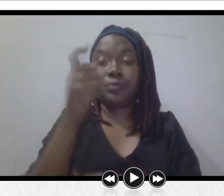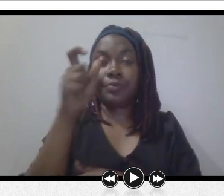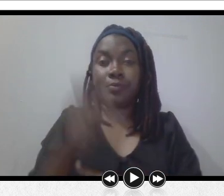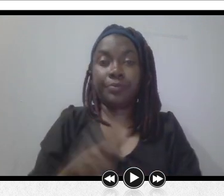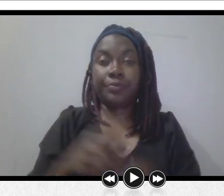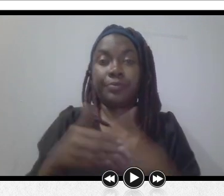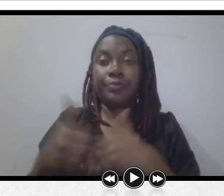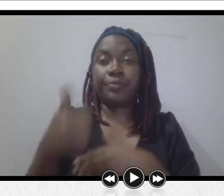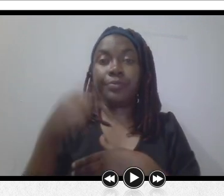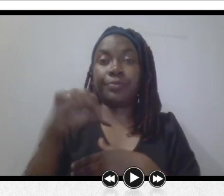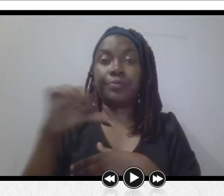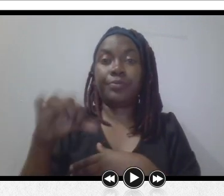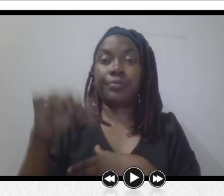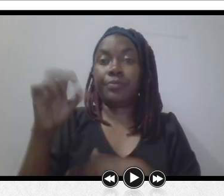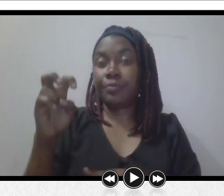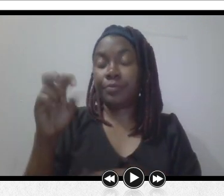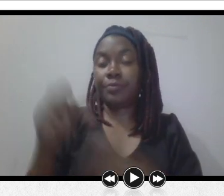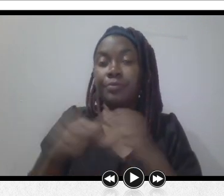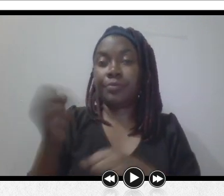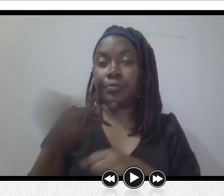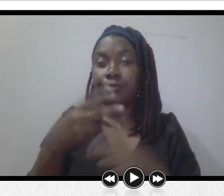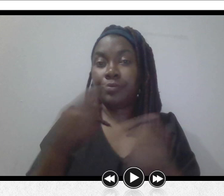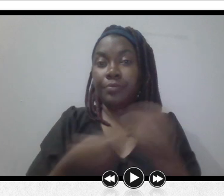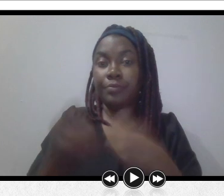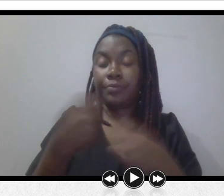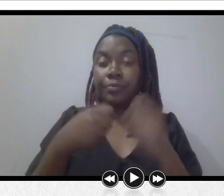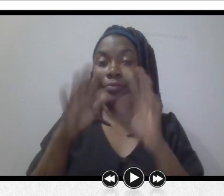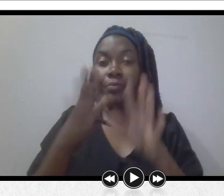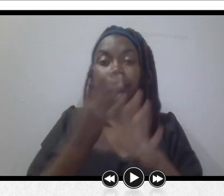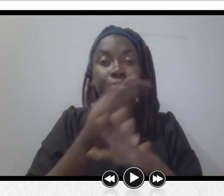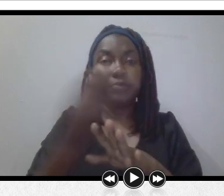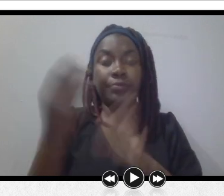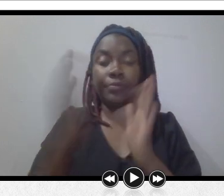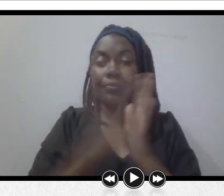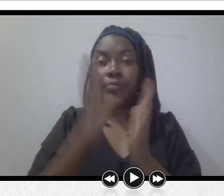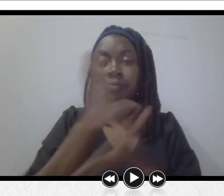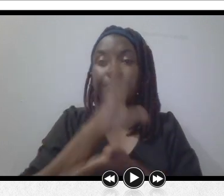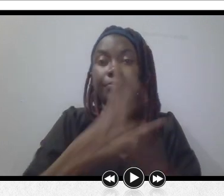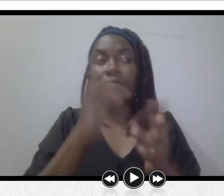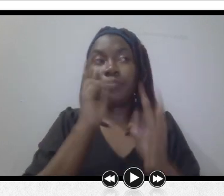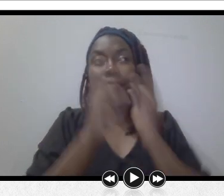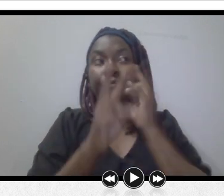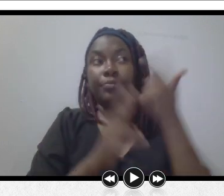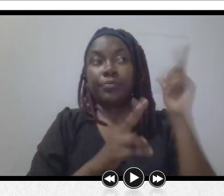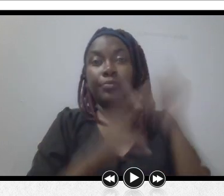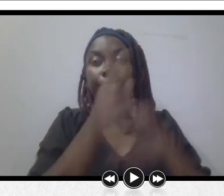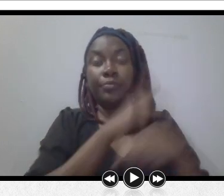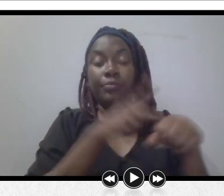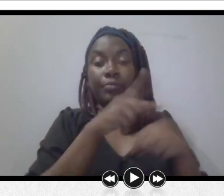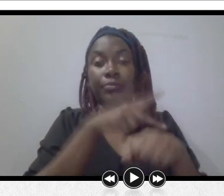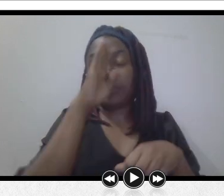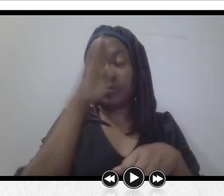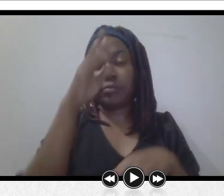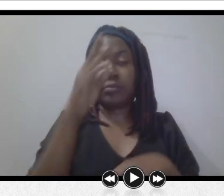né, a partir de 1995 com a reforma administrativa, mas muito espelhado e olhando para outros países,